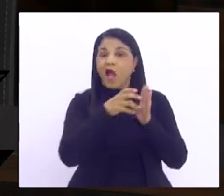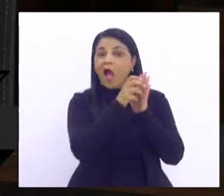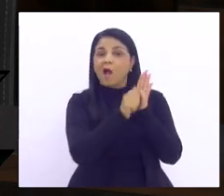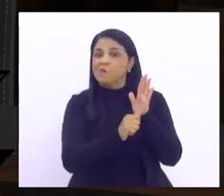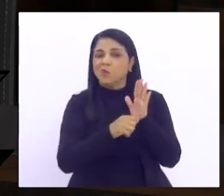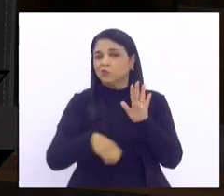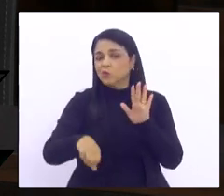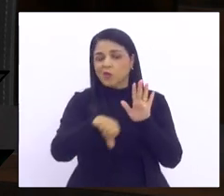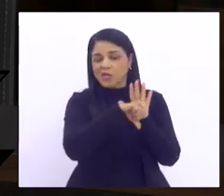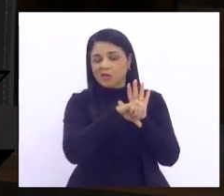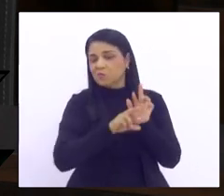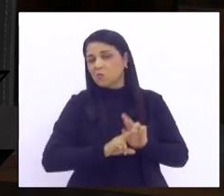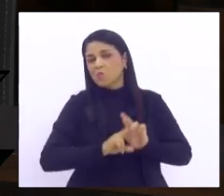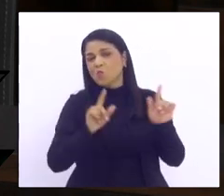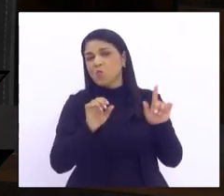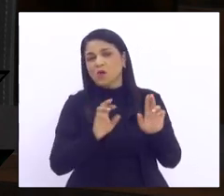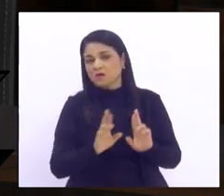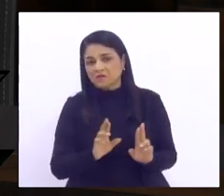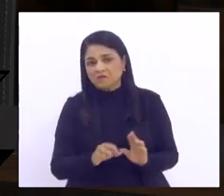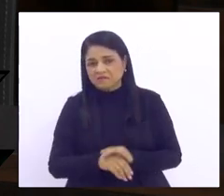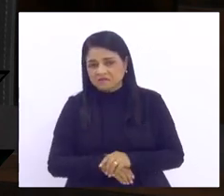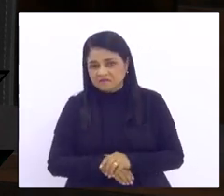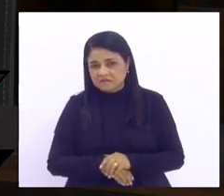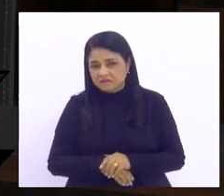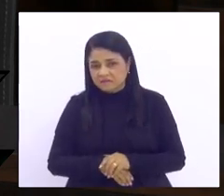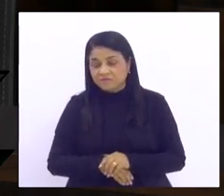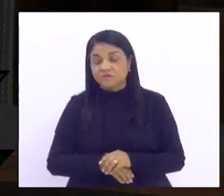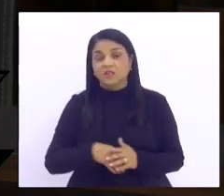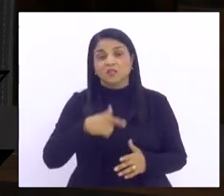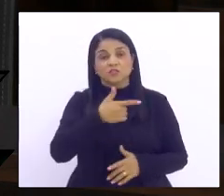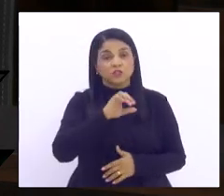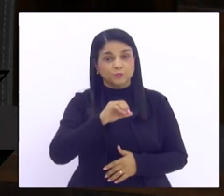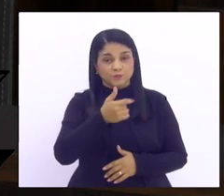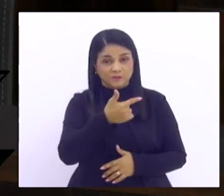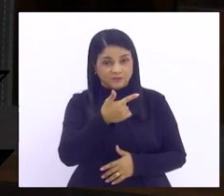ano depois, em 2017, esse partido, o PSOL,